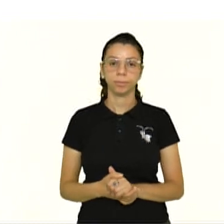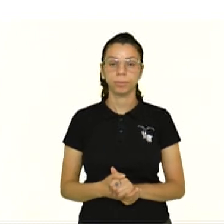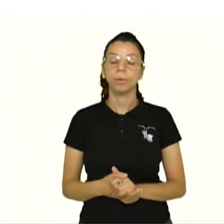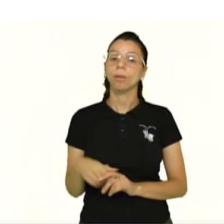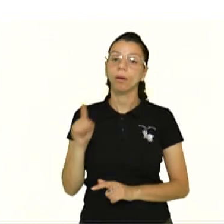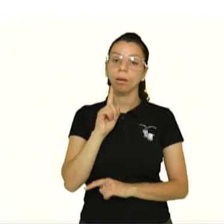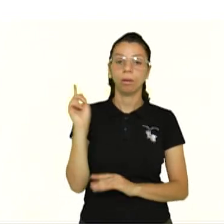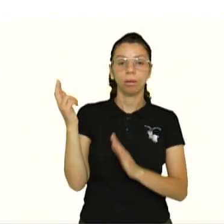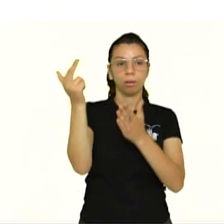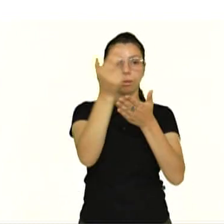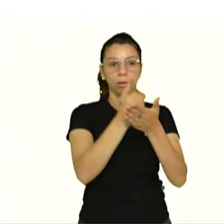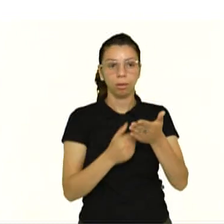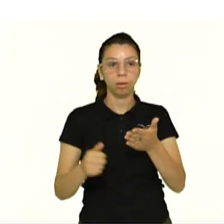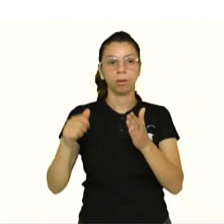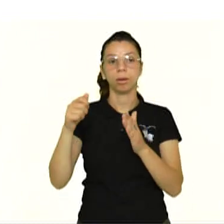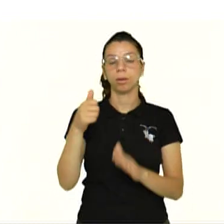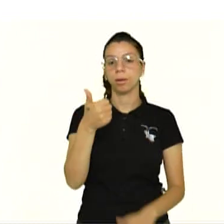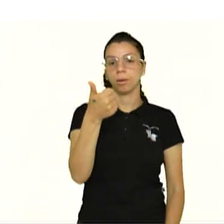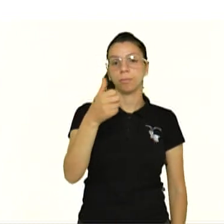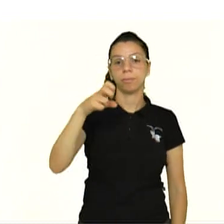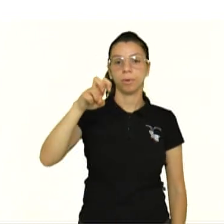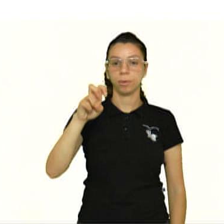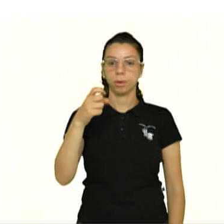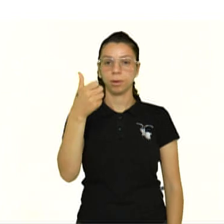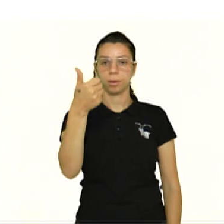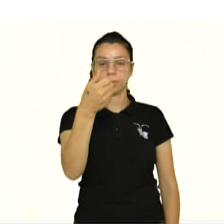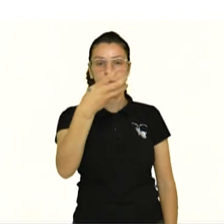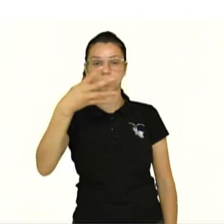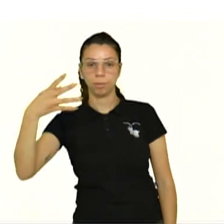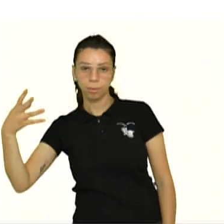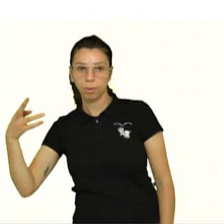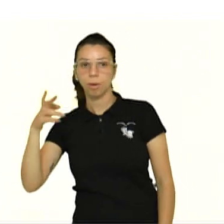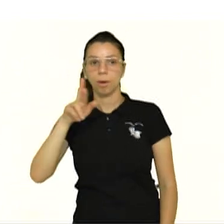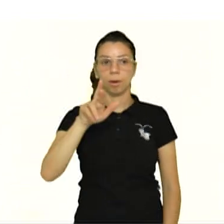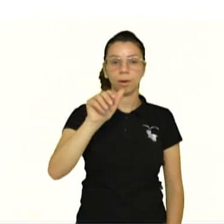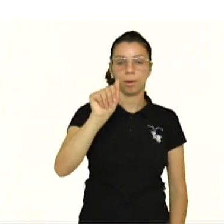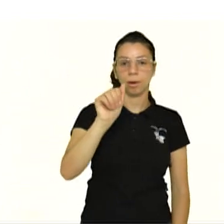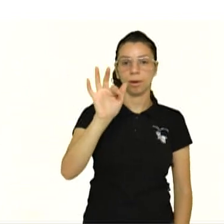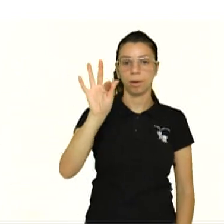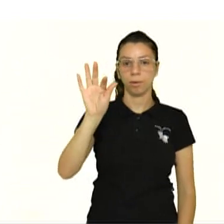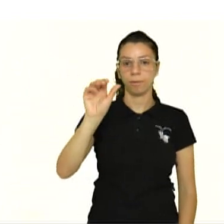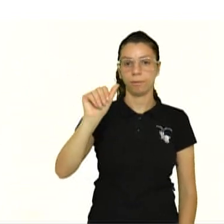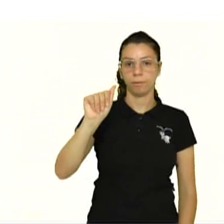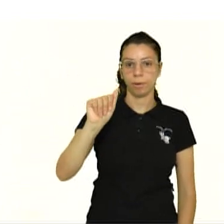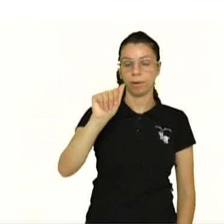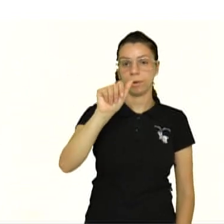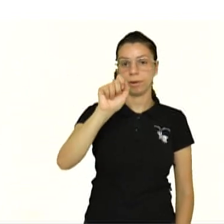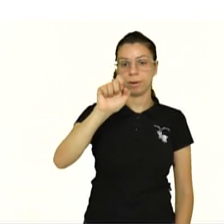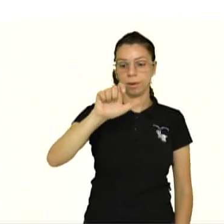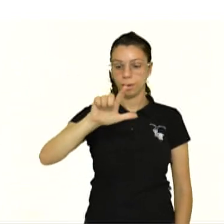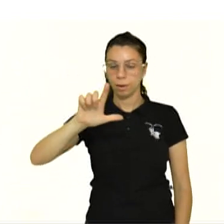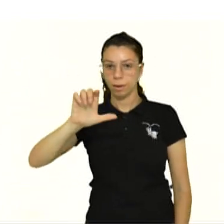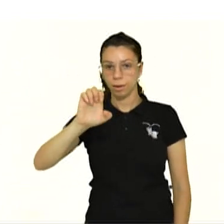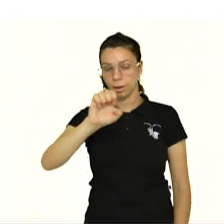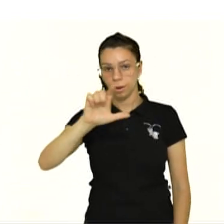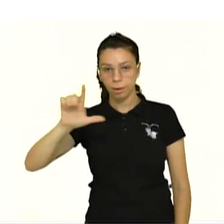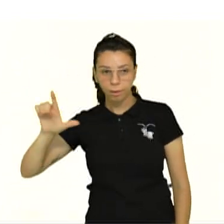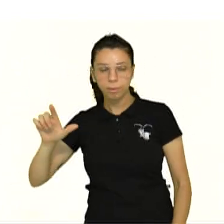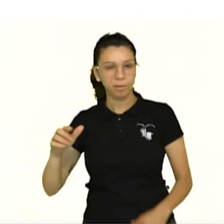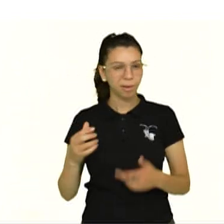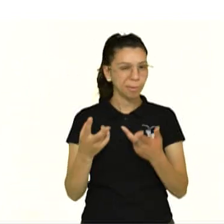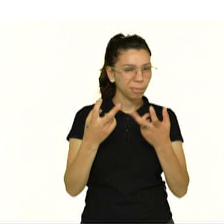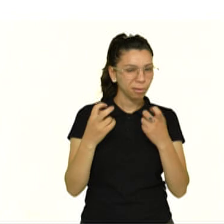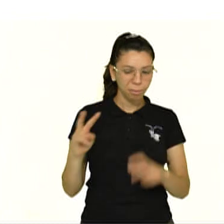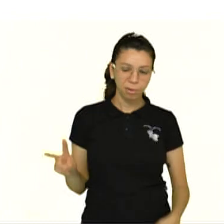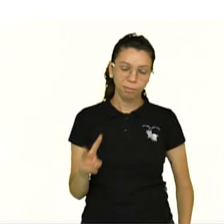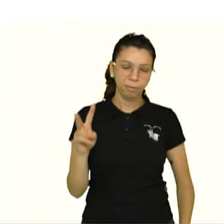esta obra, em 1514, por Rafael Sanzio. Repare na valorização do corpo humano,